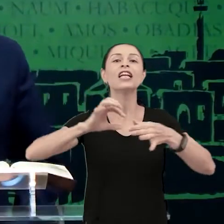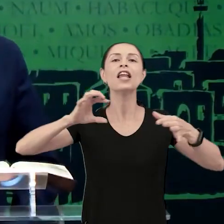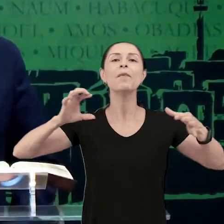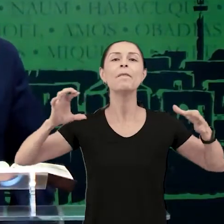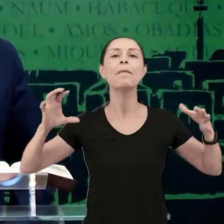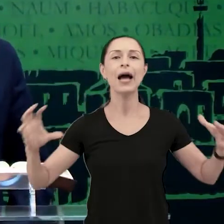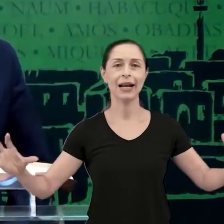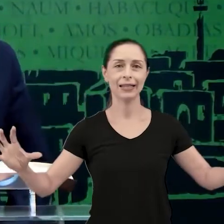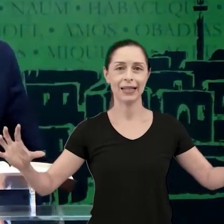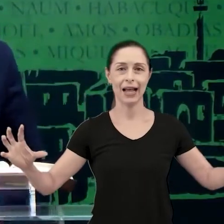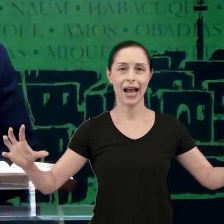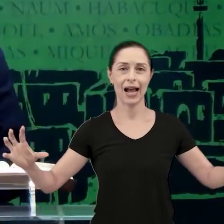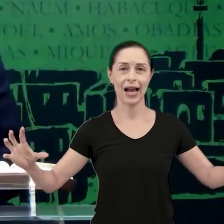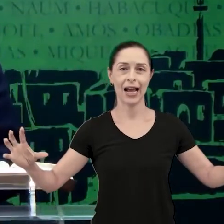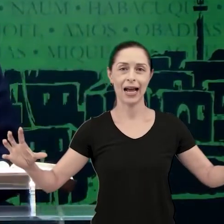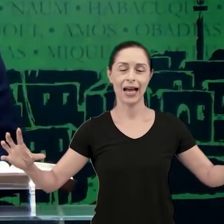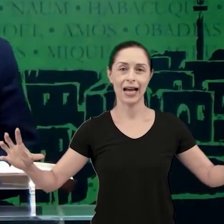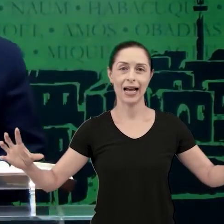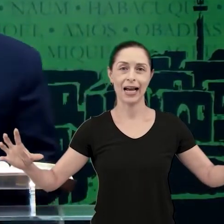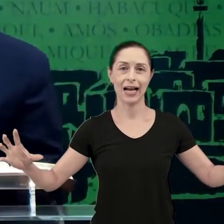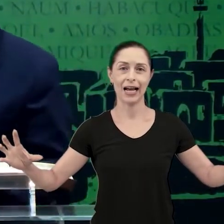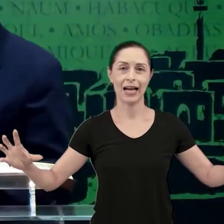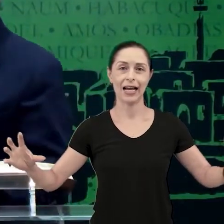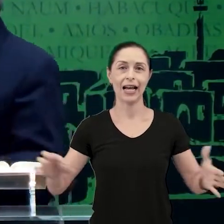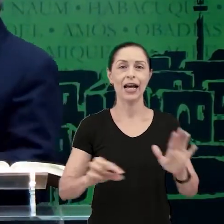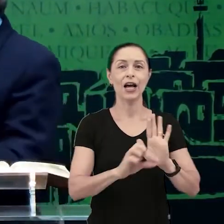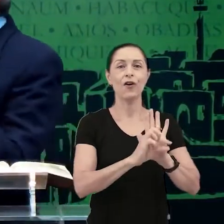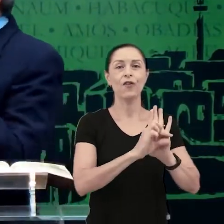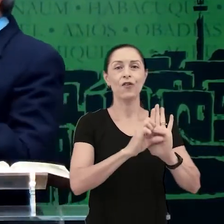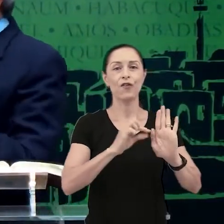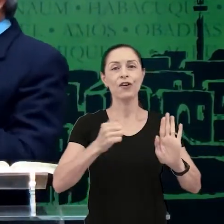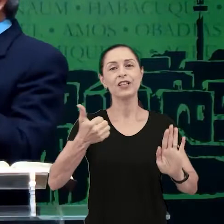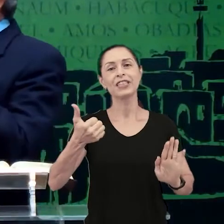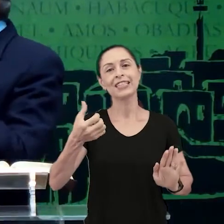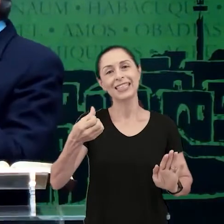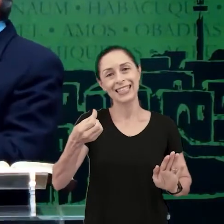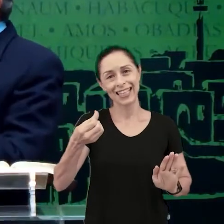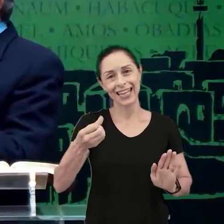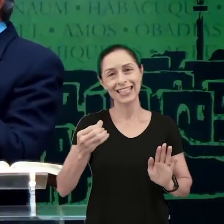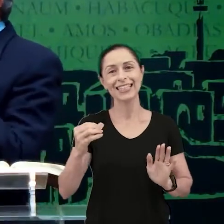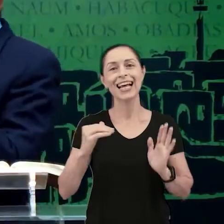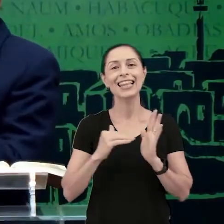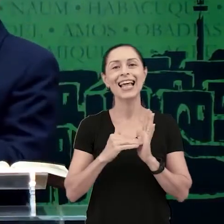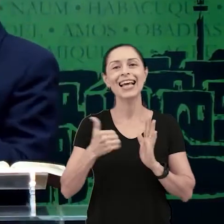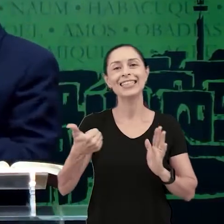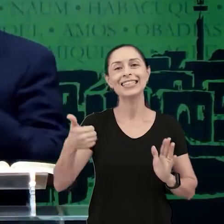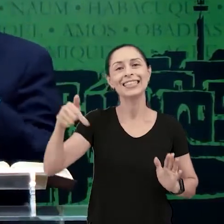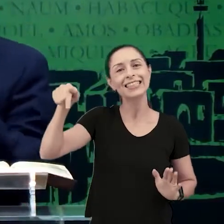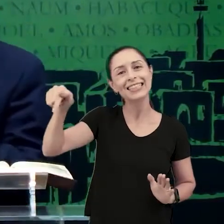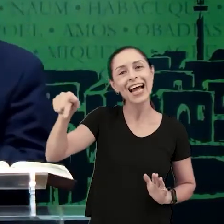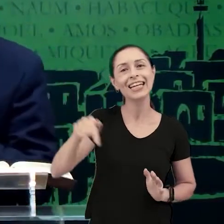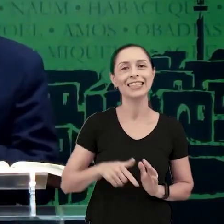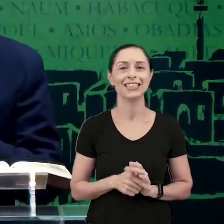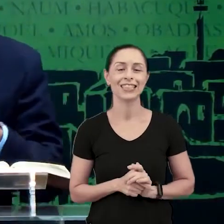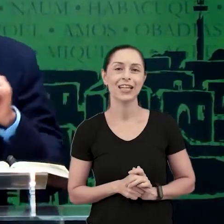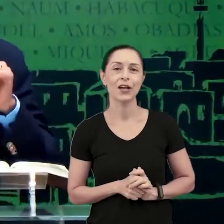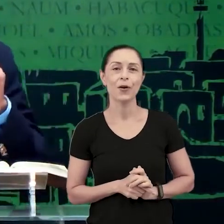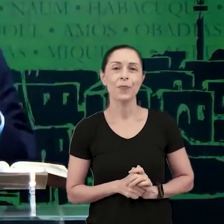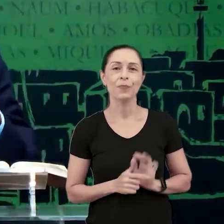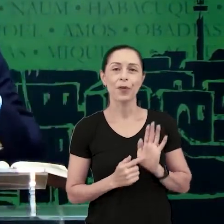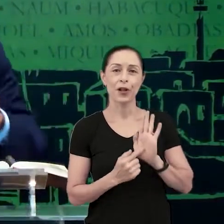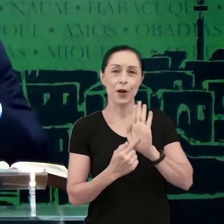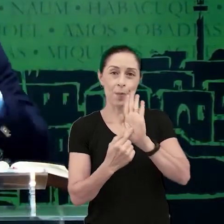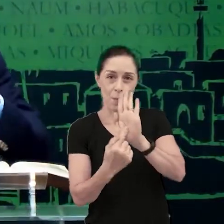libertador. E nos versículos 16 e 17, Ele vai revelar a derrota fragorosa e acachapante